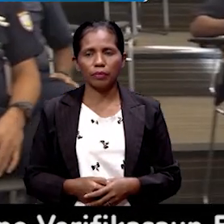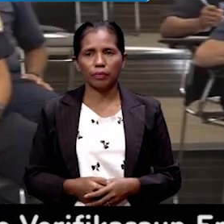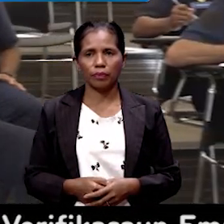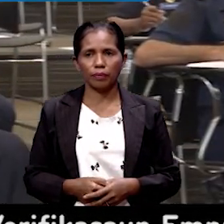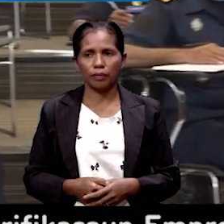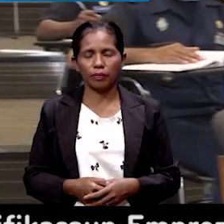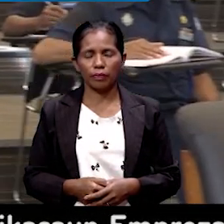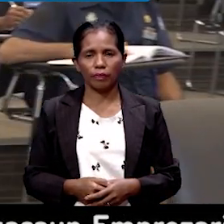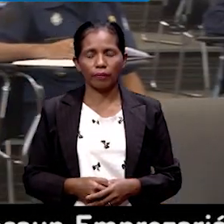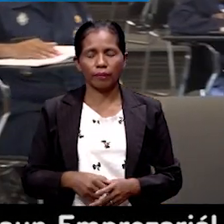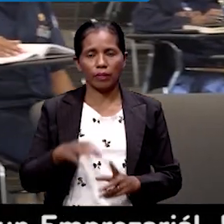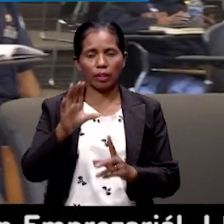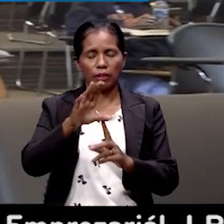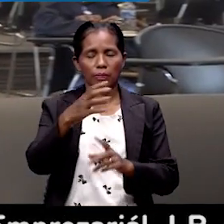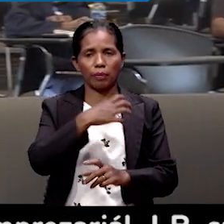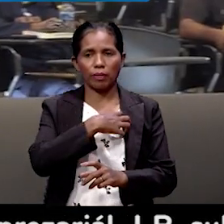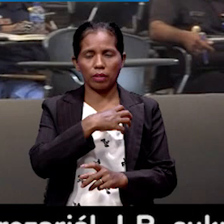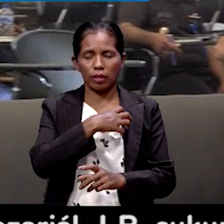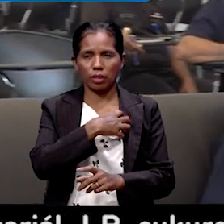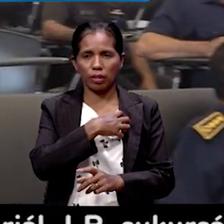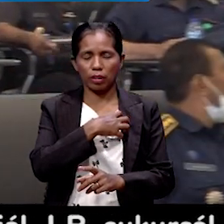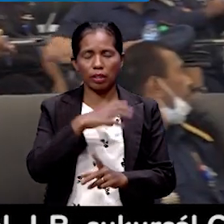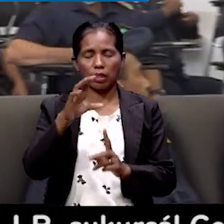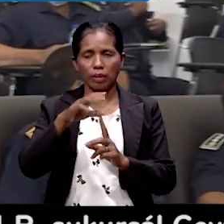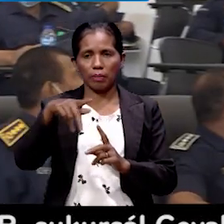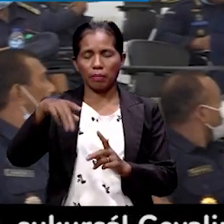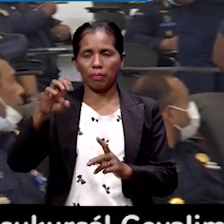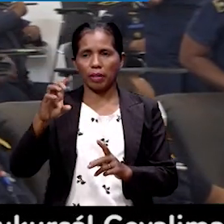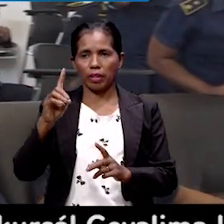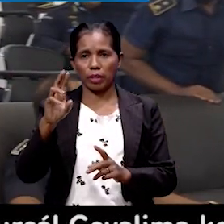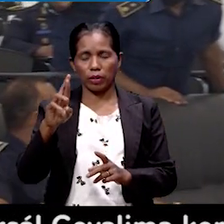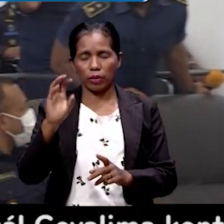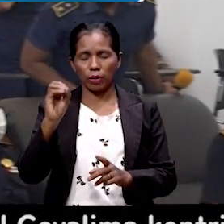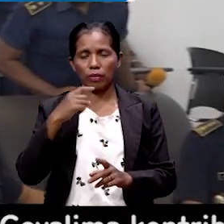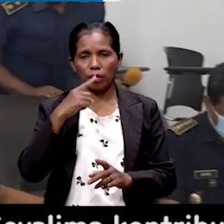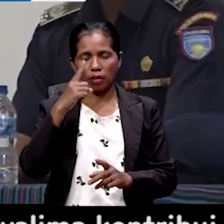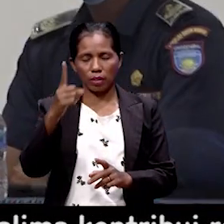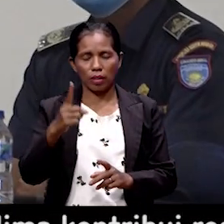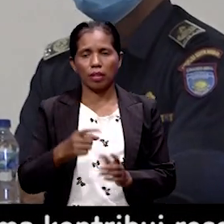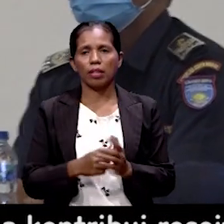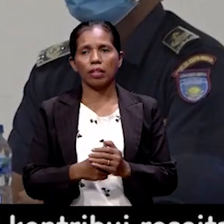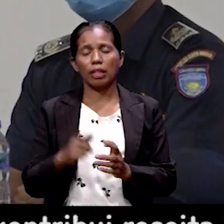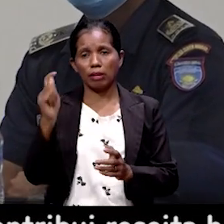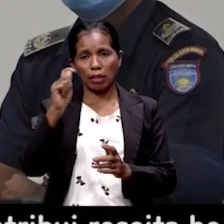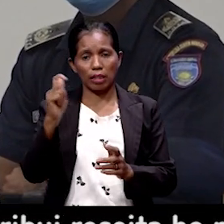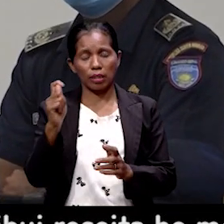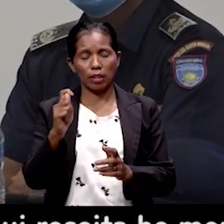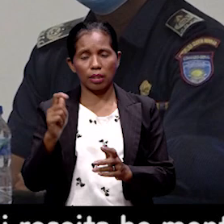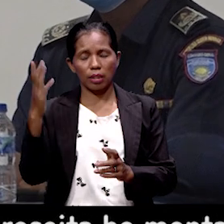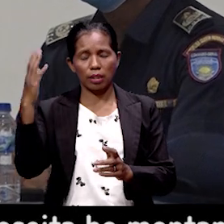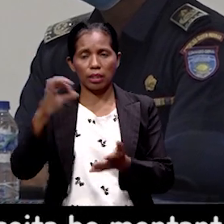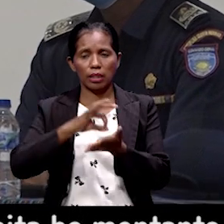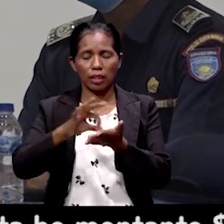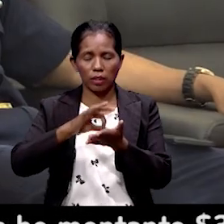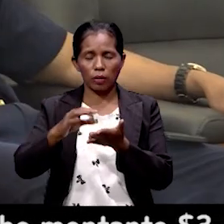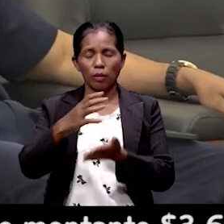Comandante Operacional Nacional Penitele Superintendente CF Pedro Velho Hatole Hirakne, ba jornalista Sira Tersane e a Centro Formação